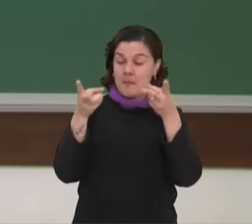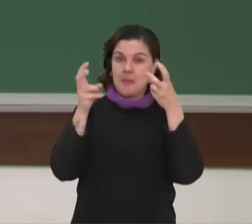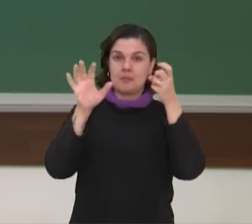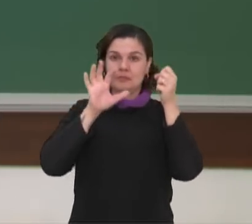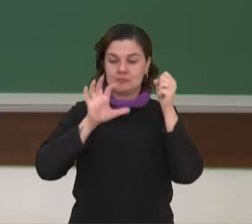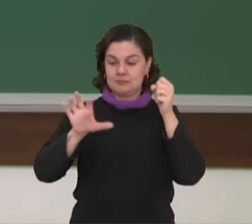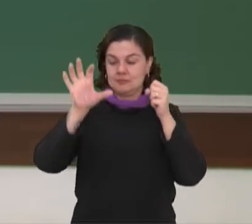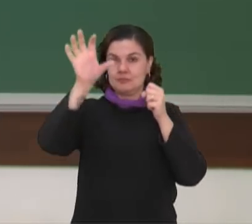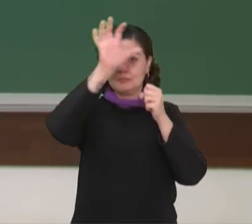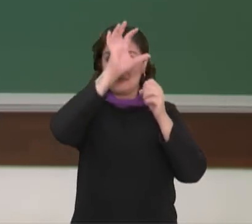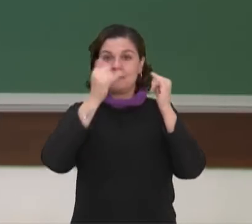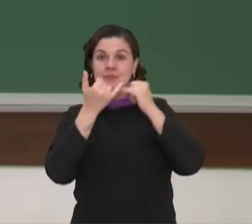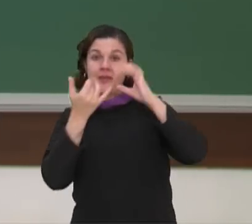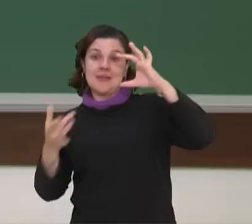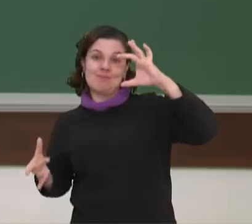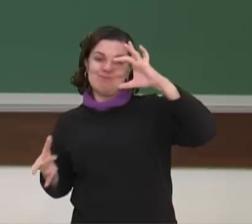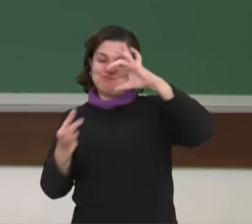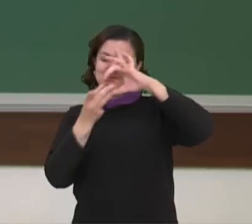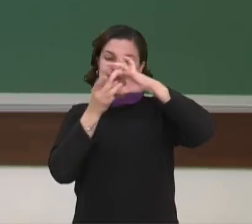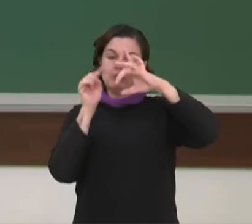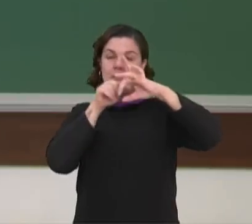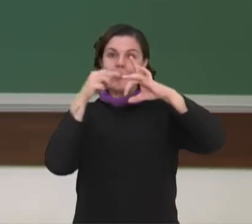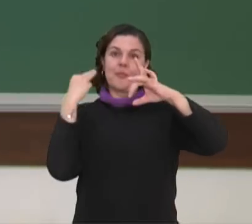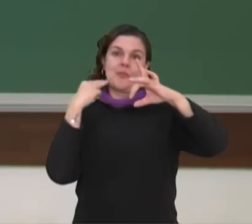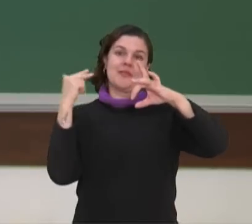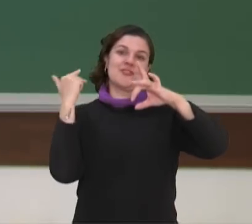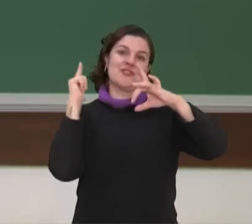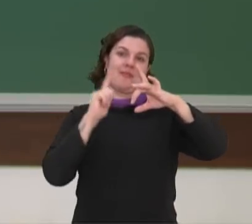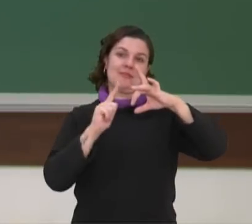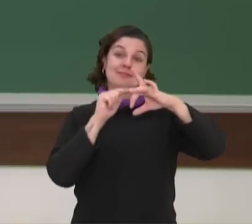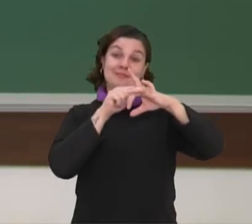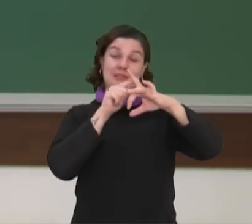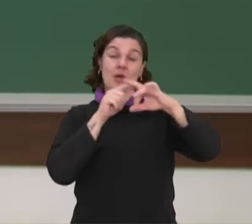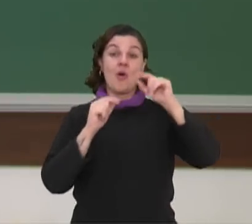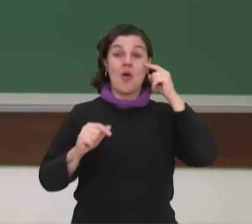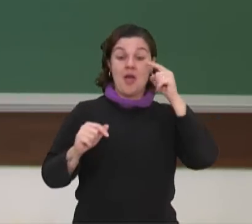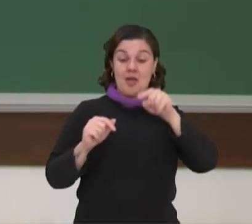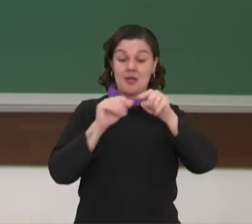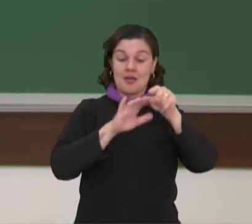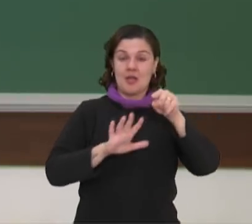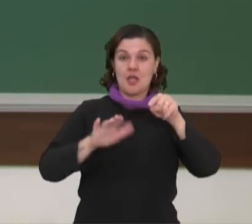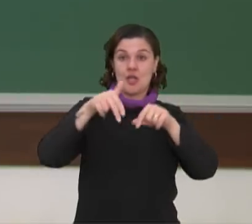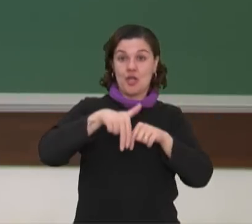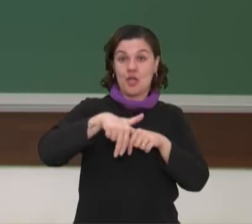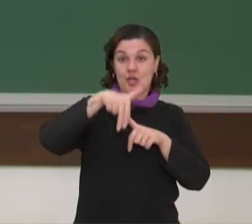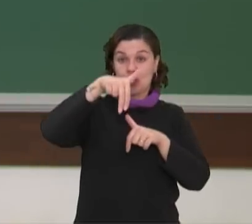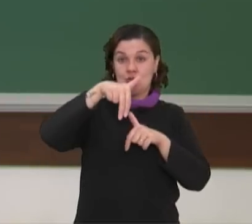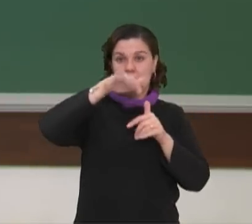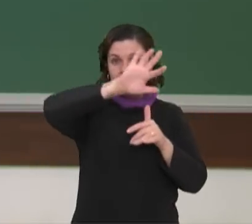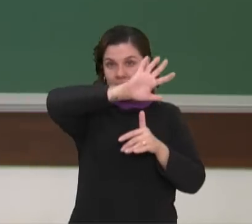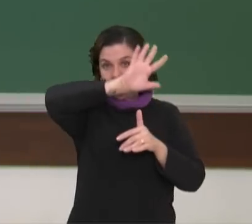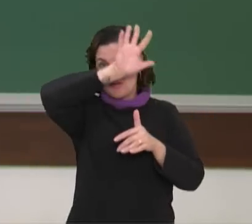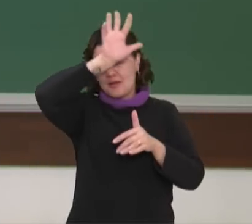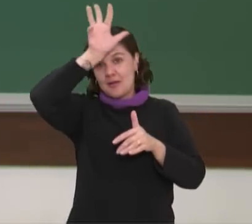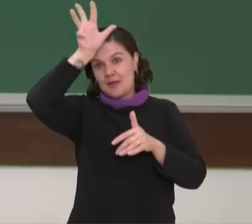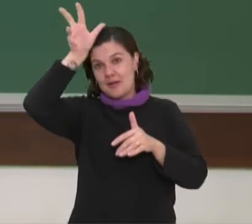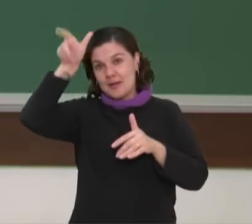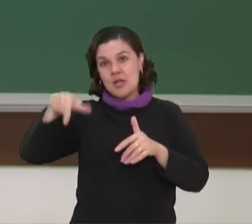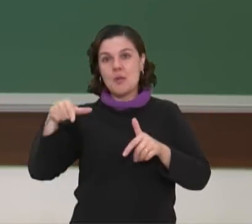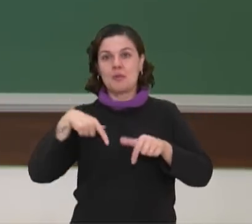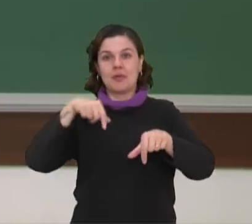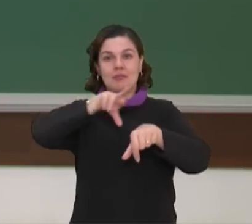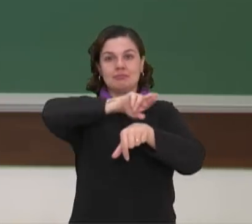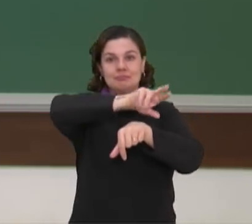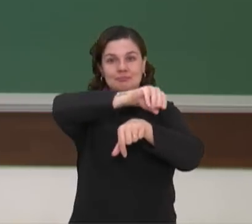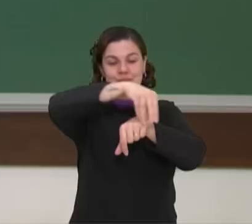do Brasil se integravam a Minas Gerais. Lembre-se, lá do norte, lá da Amazônia, que você tem as drogas do